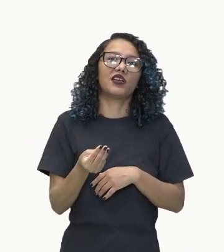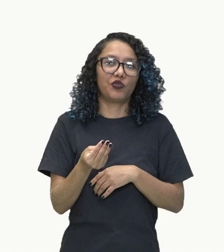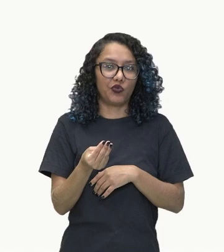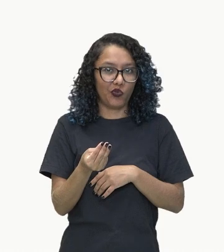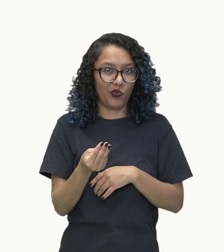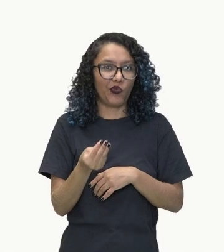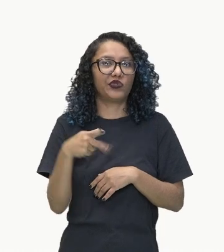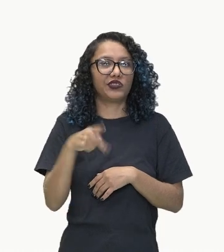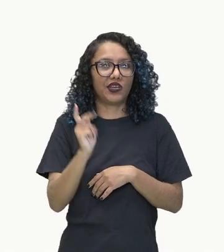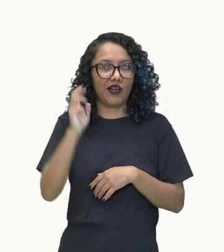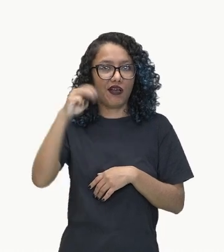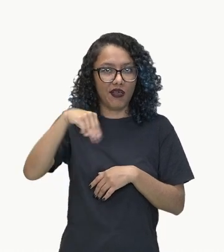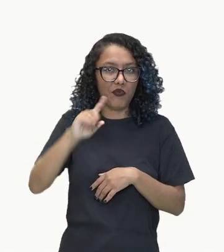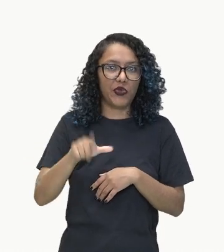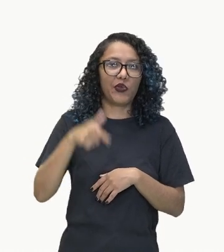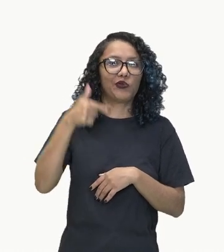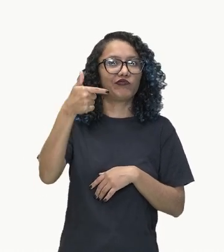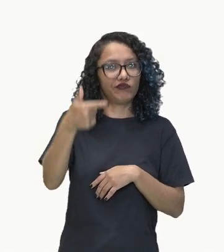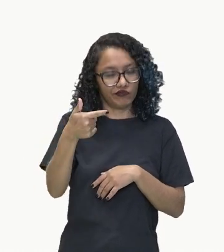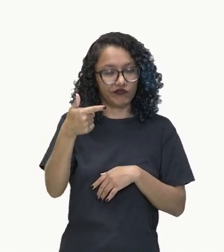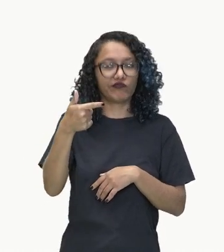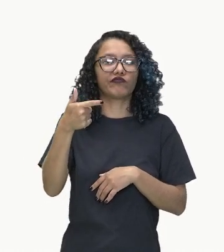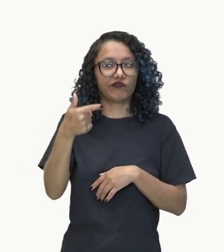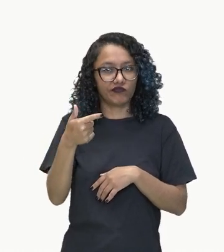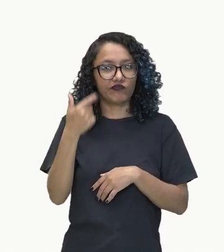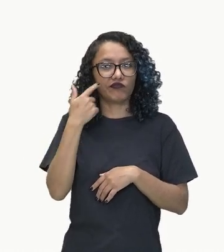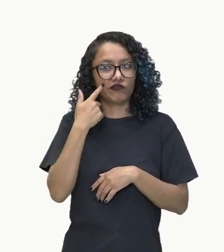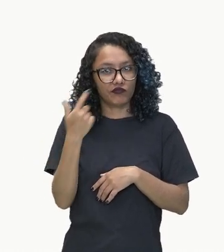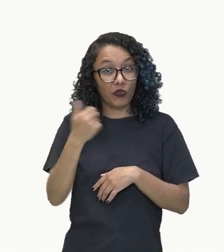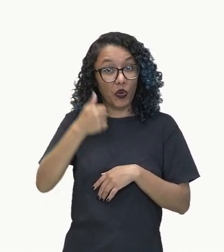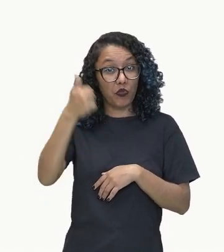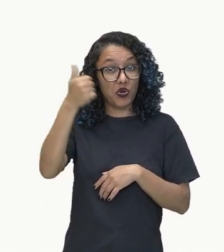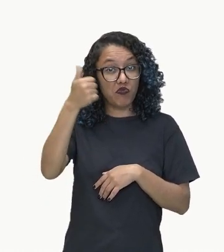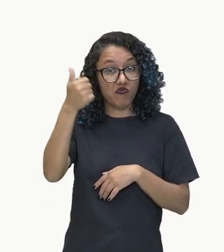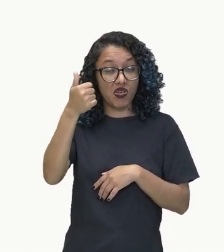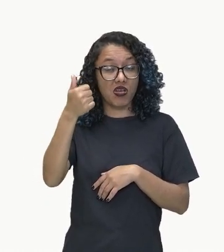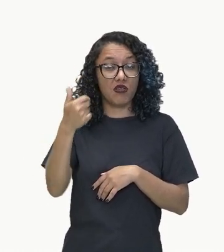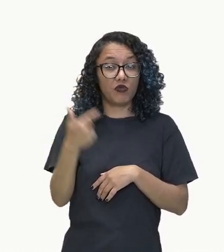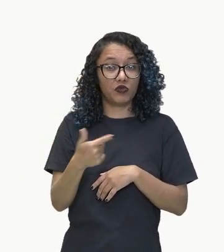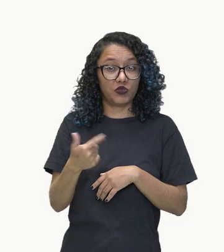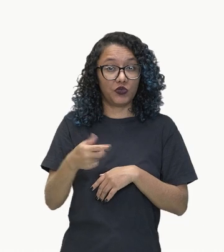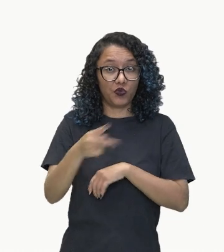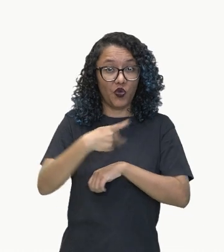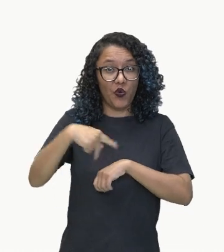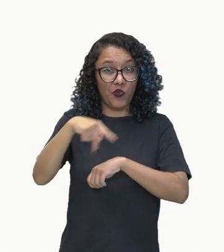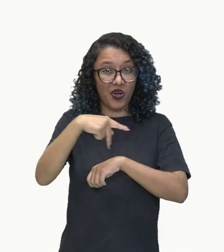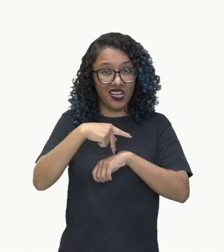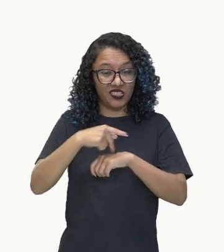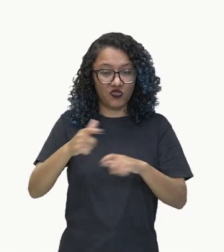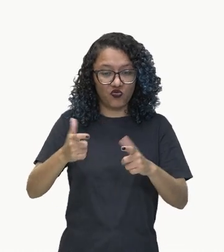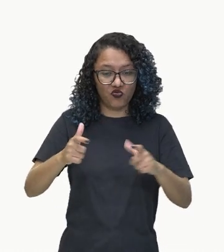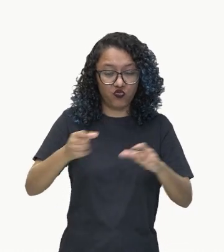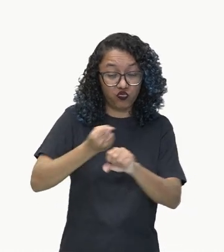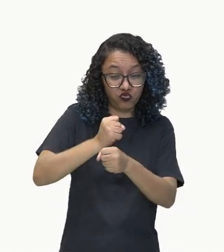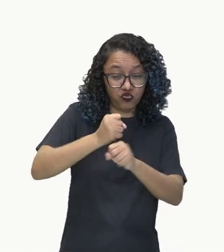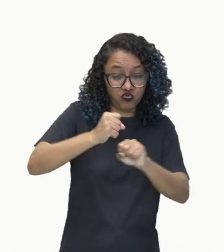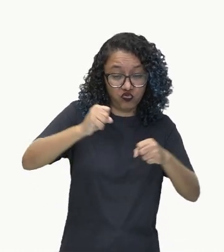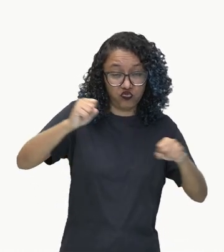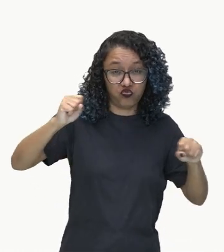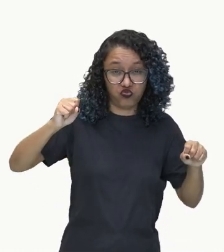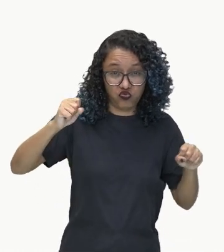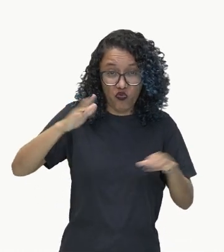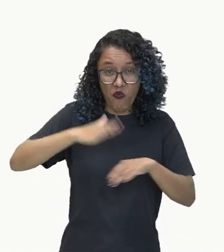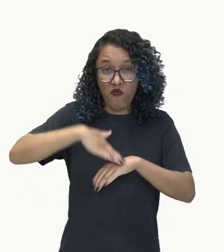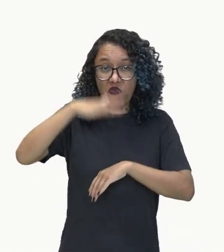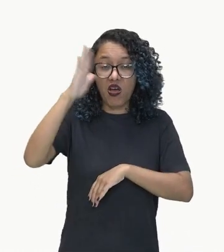quilômetros quadrados. Então, aí o primeiro e o segundo país em maior território. A gente verifica, de acordo